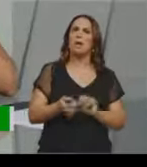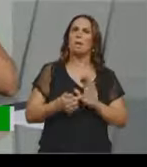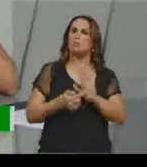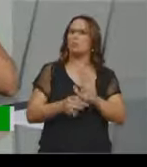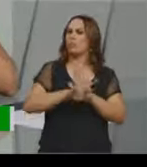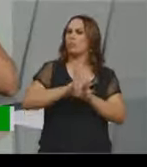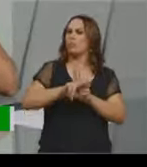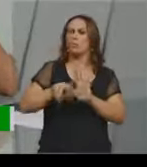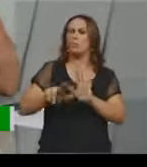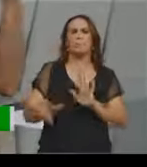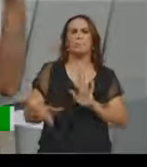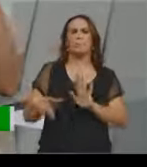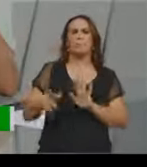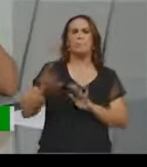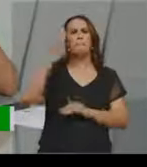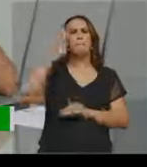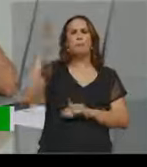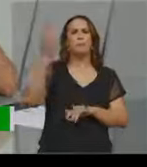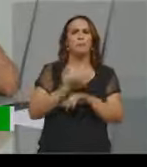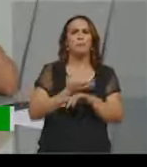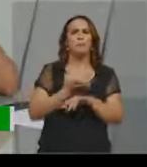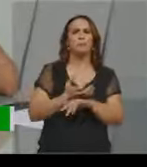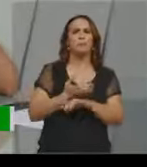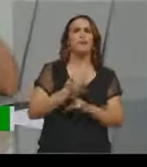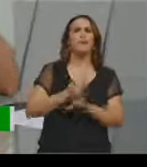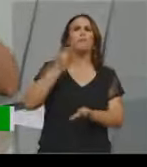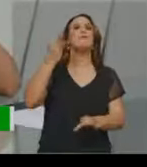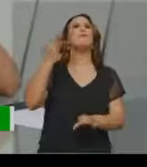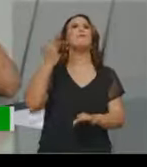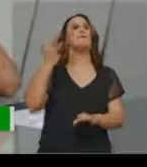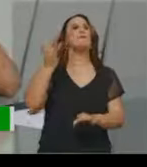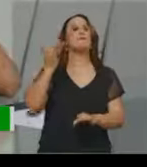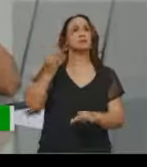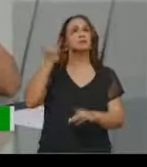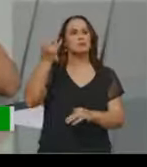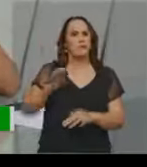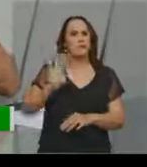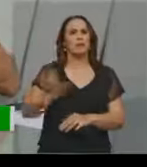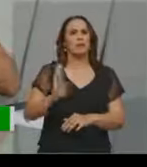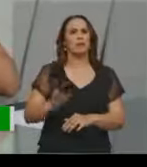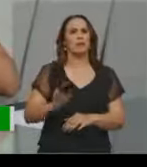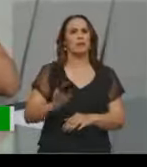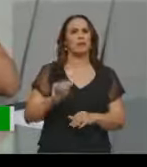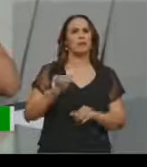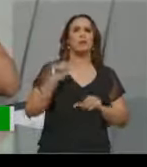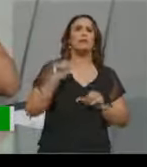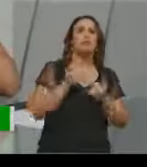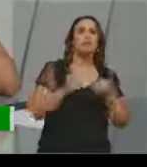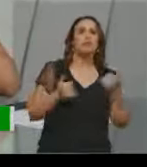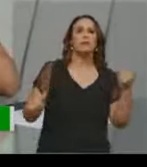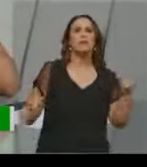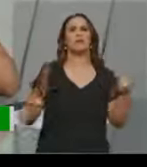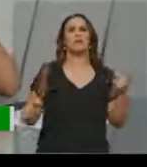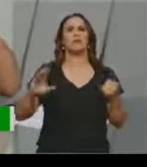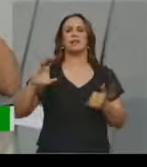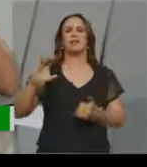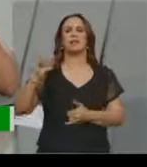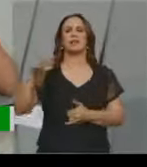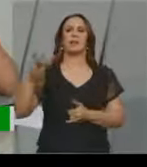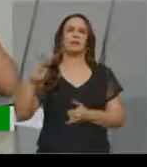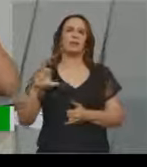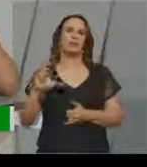melhor. Energia potencial se transformando em cinética, energia mecânica, enfim, nós vemos ali a transformação de energia. Como funciona,